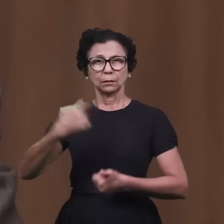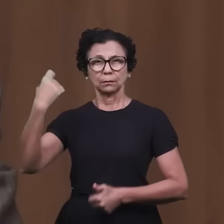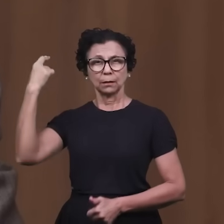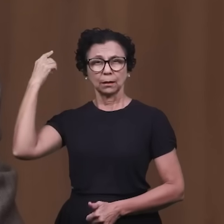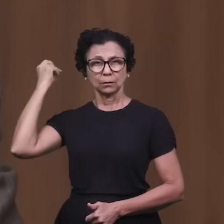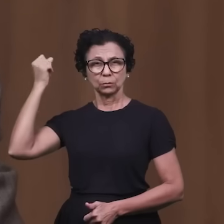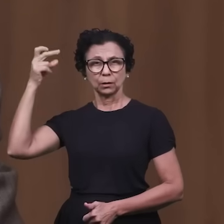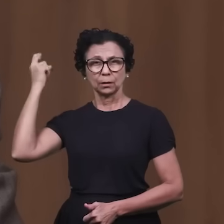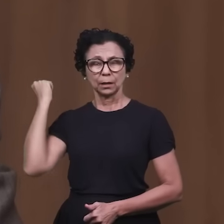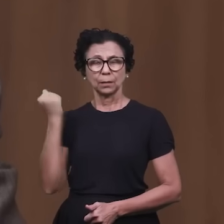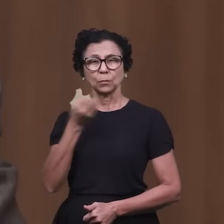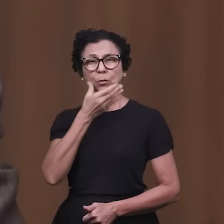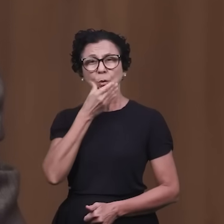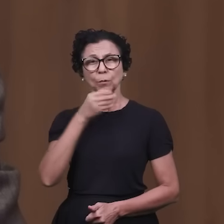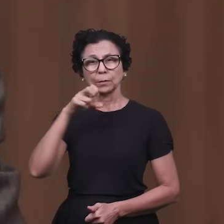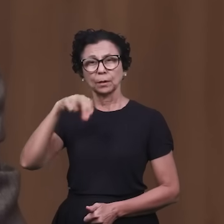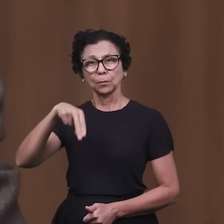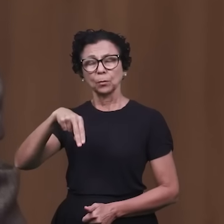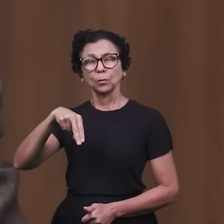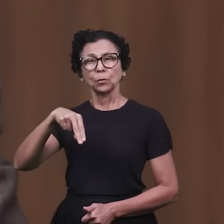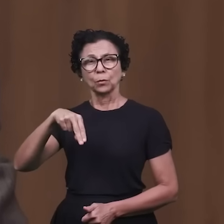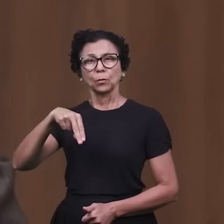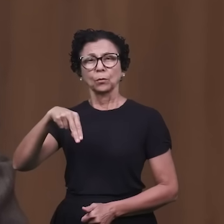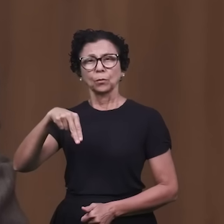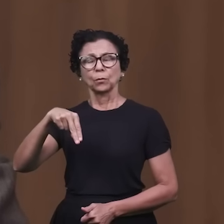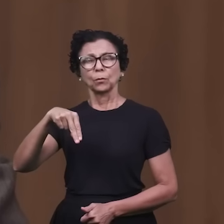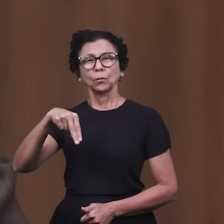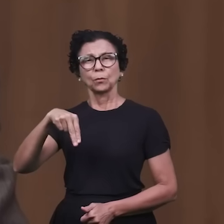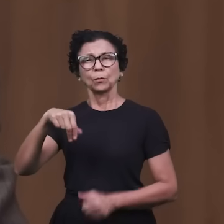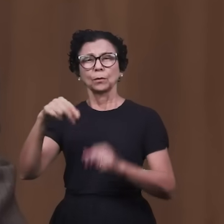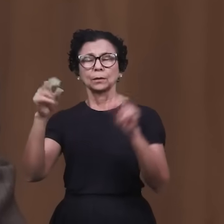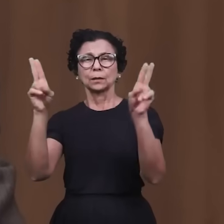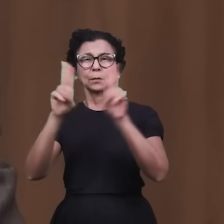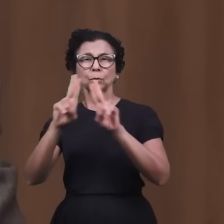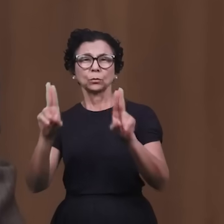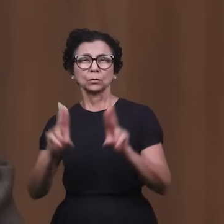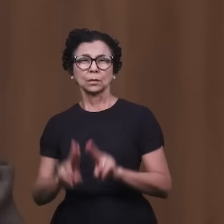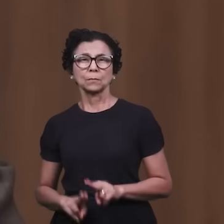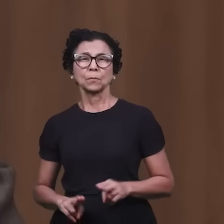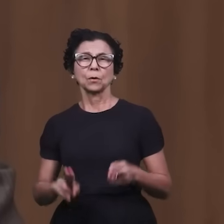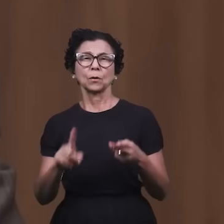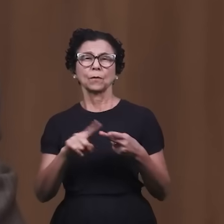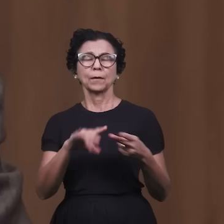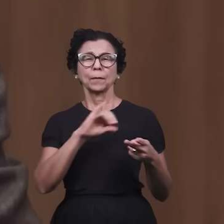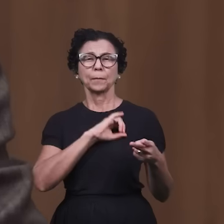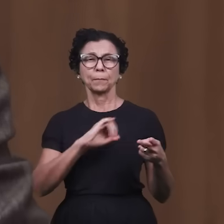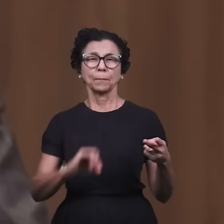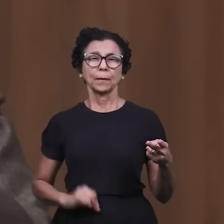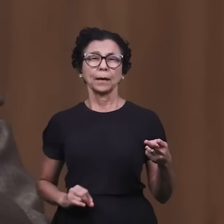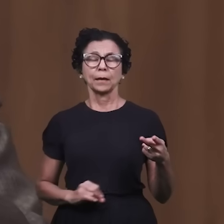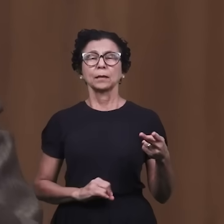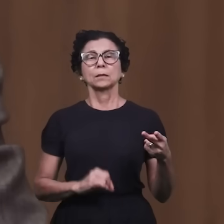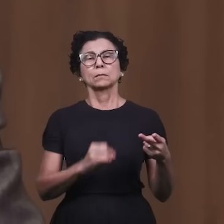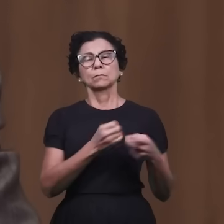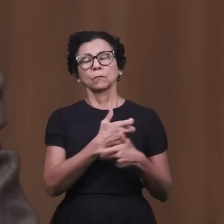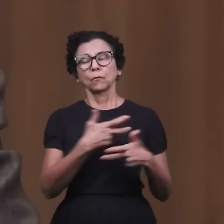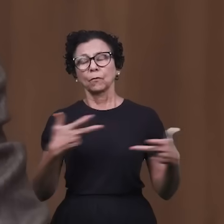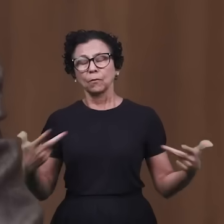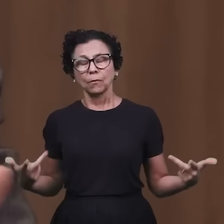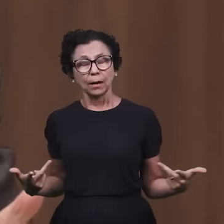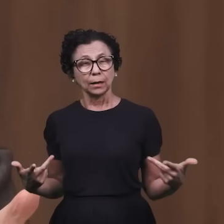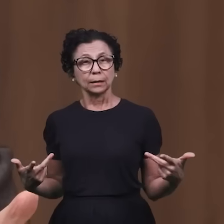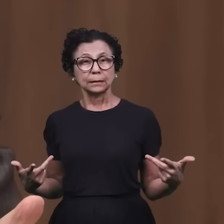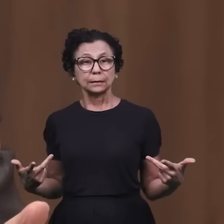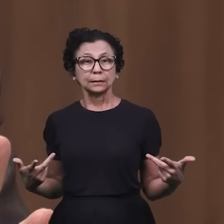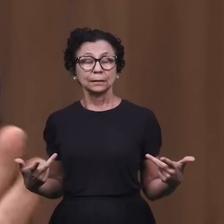desde Nabucodonosor, o Império Persa, o Império Greco-Macedônico, o Império Romano, a partir de agora, então, não